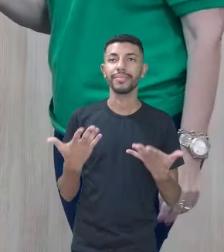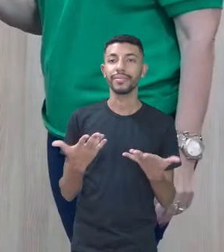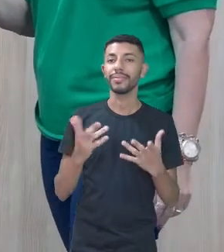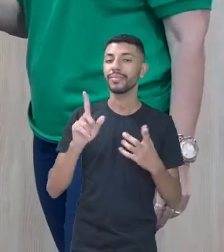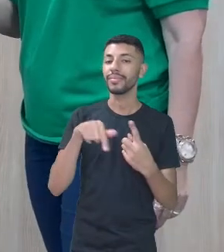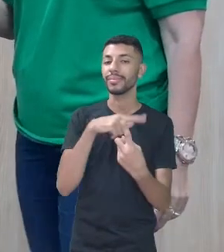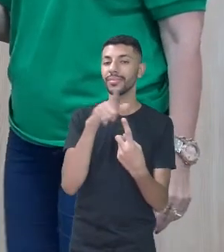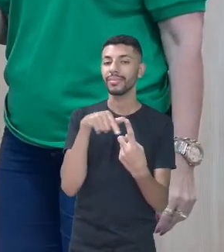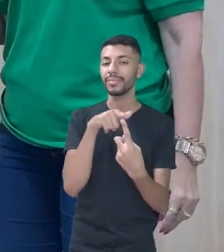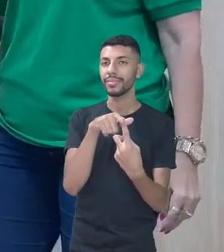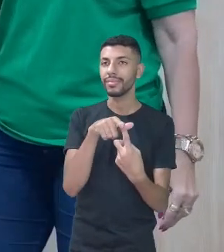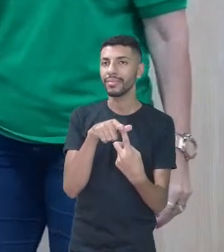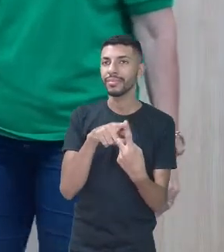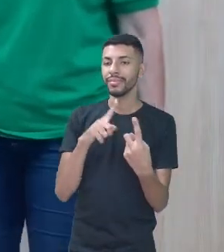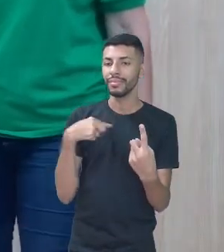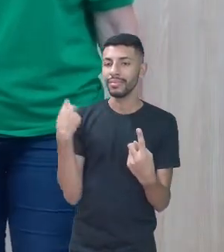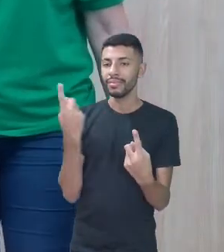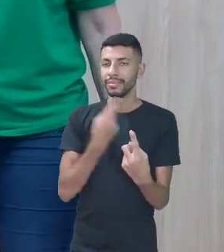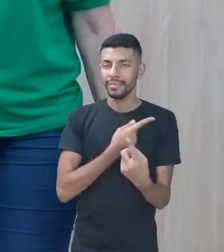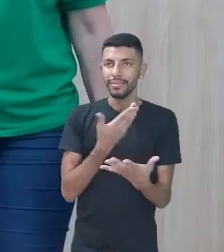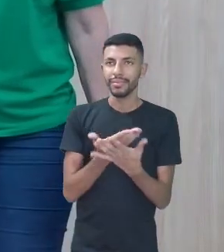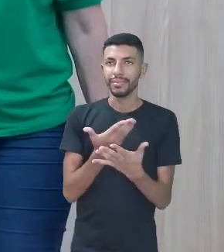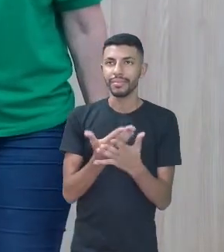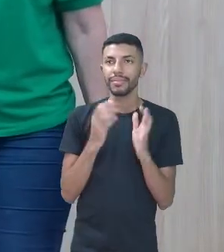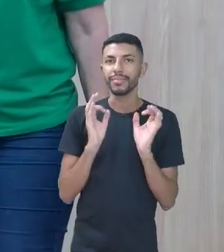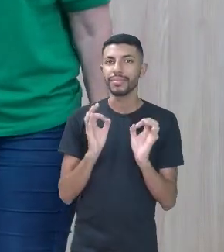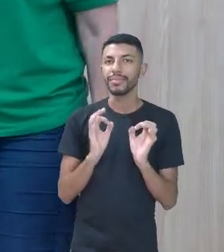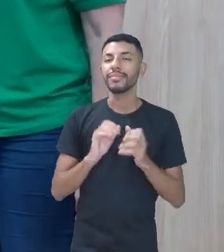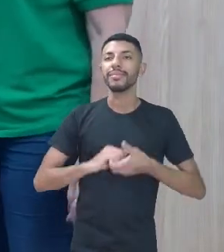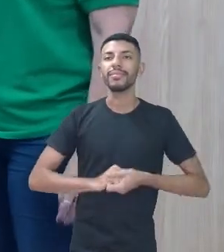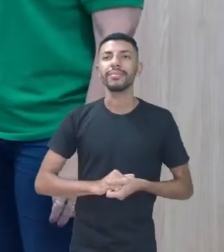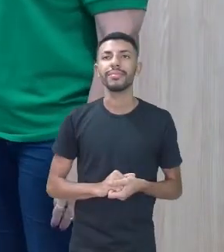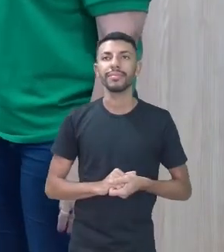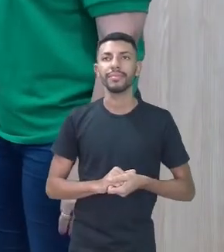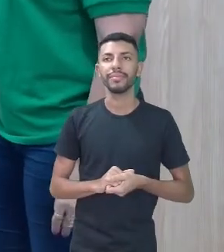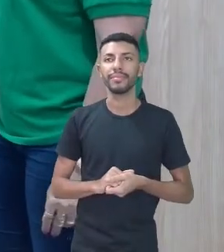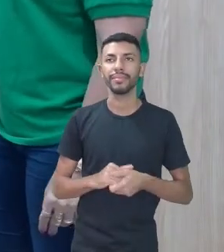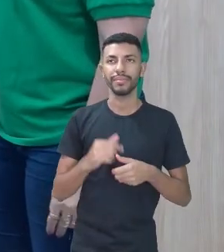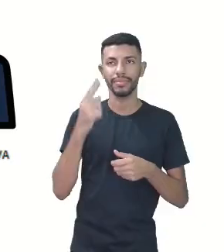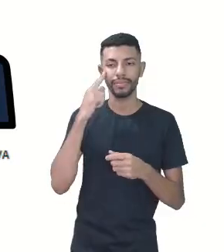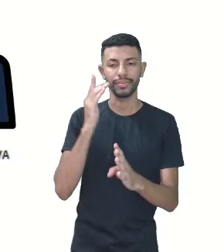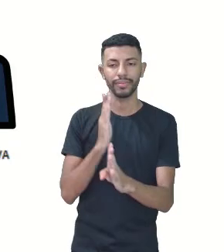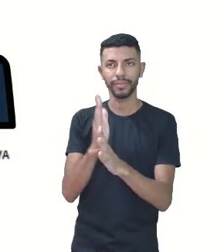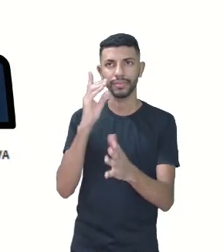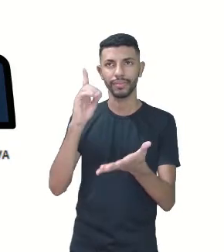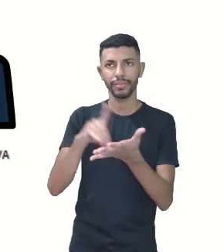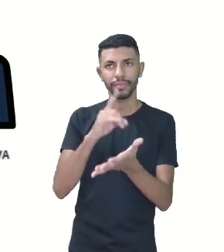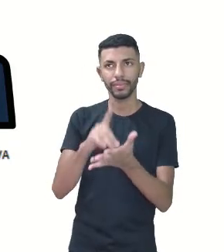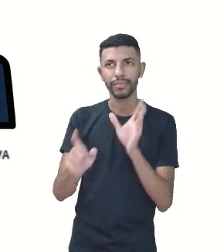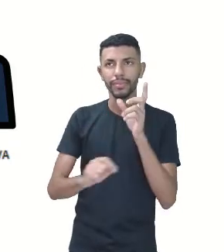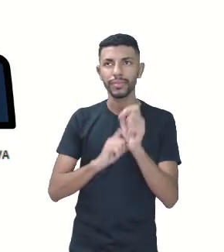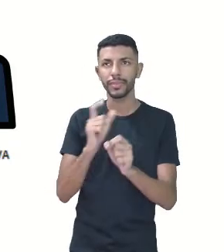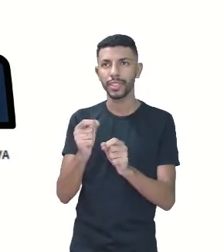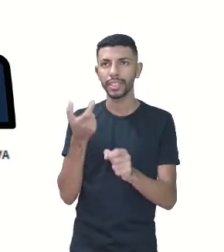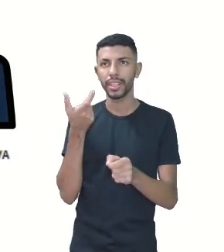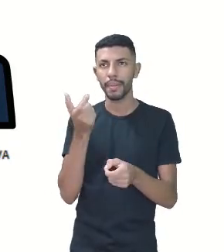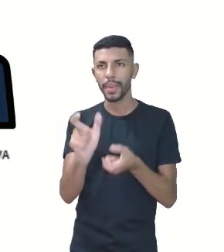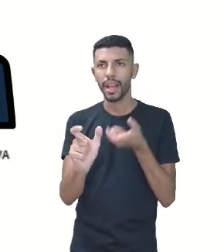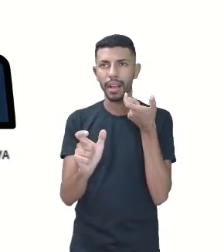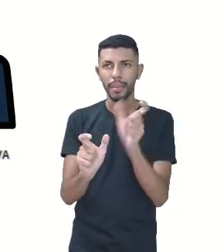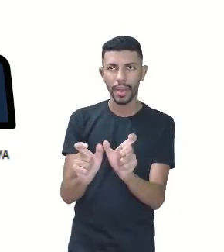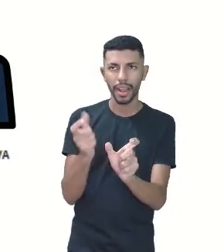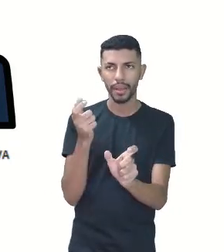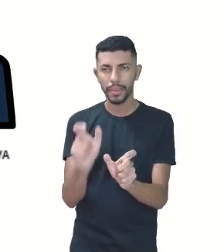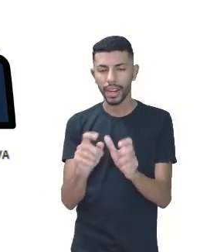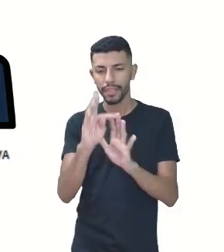Quais são os objetivos da nossa aula? Identificar no dicionário o sentido de determinada